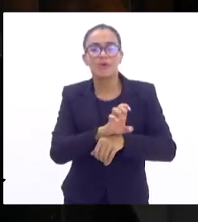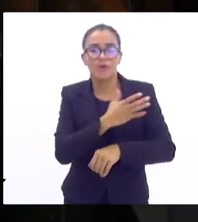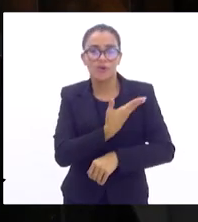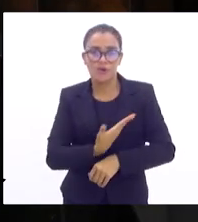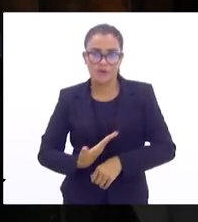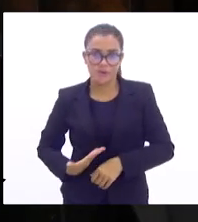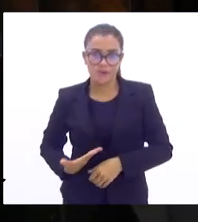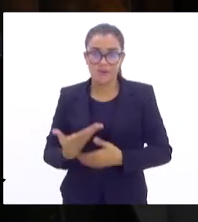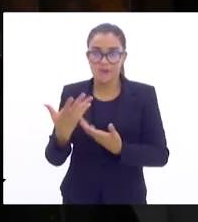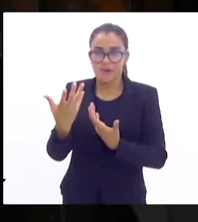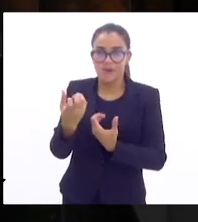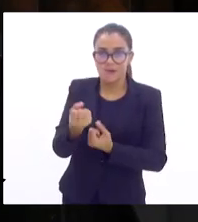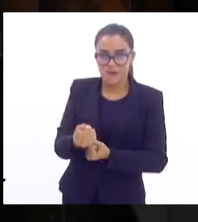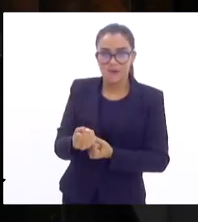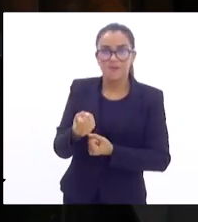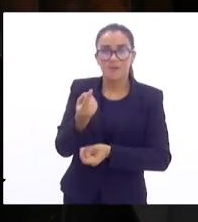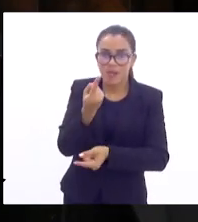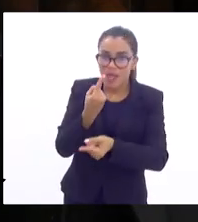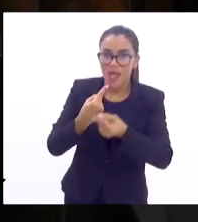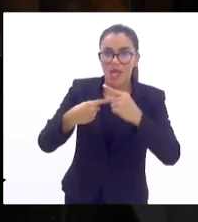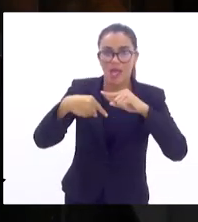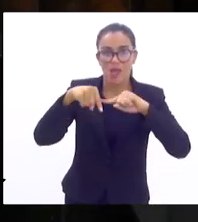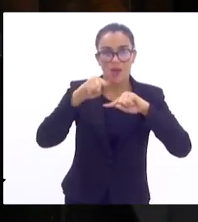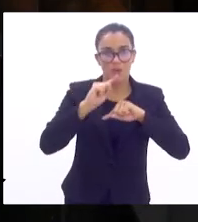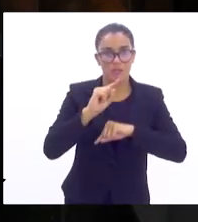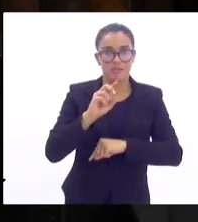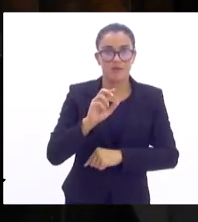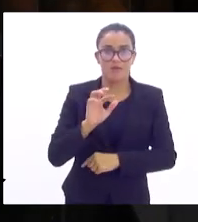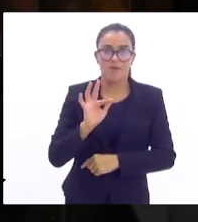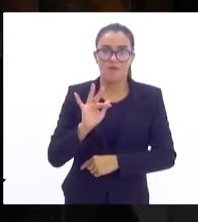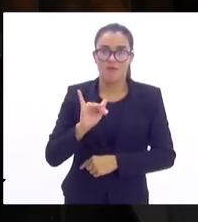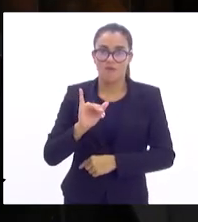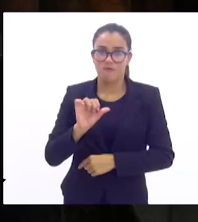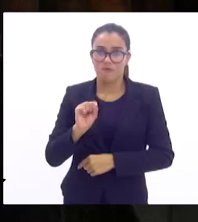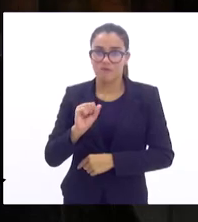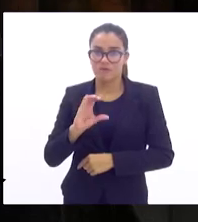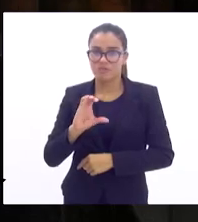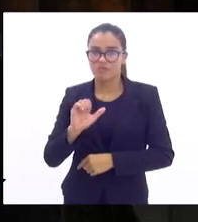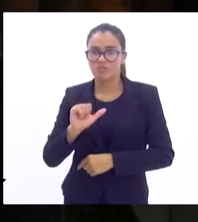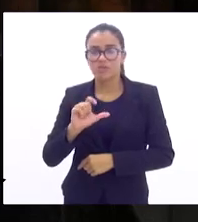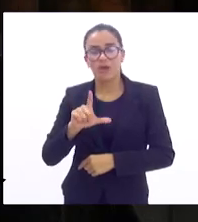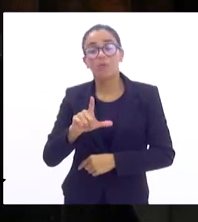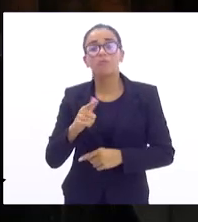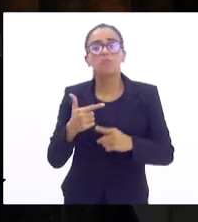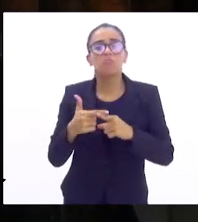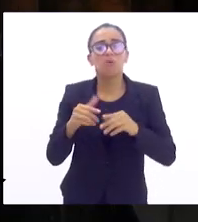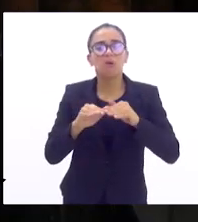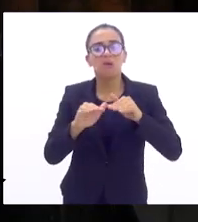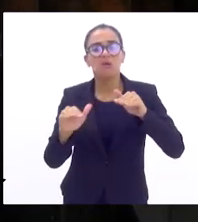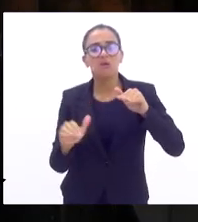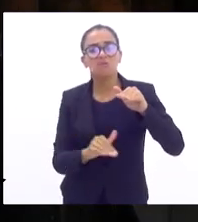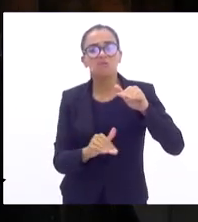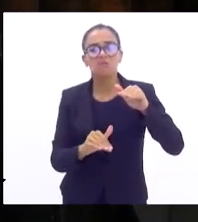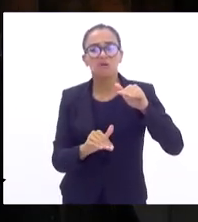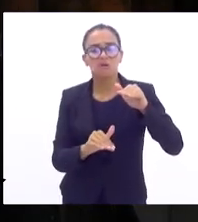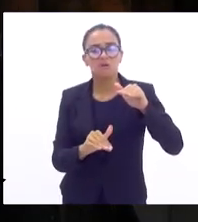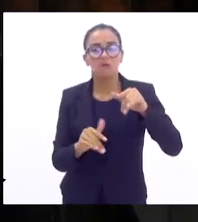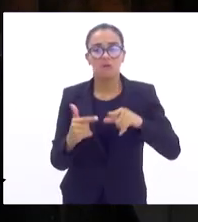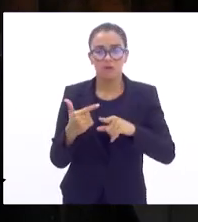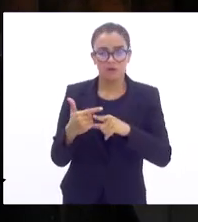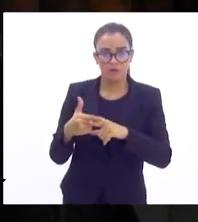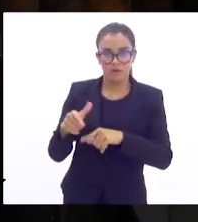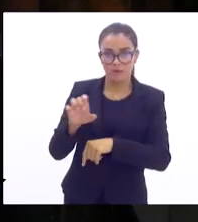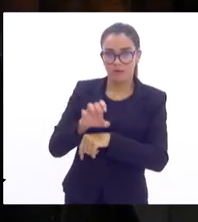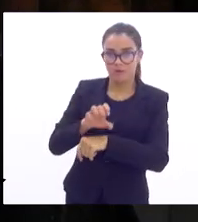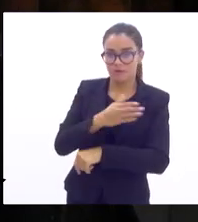aderiu ao regime de recuperação fiscal e tá inferior por quê o estado foi